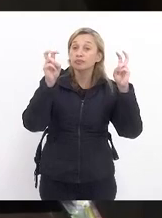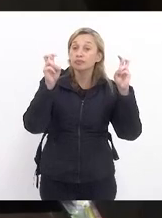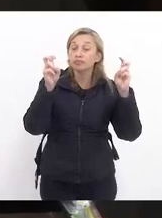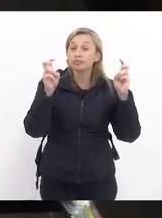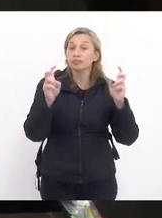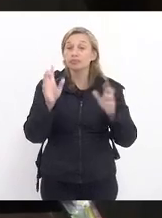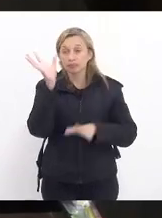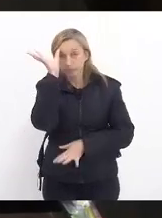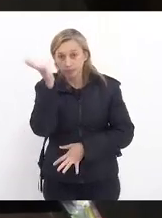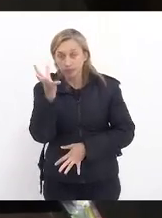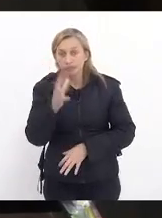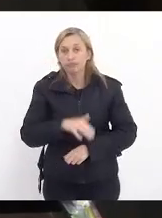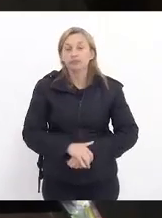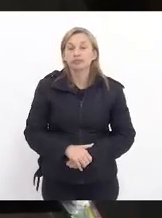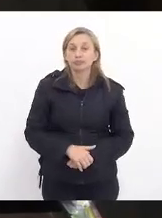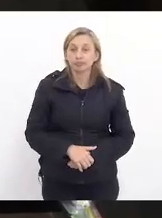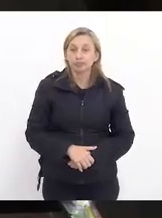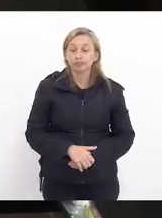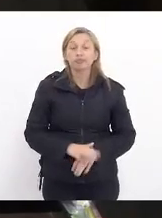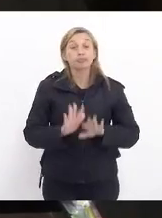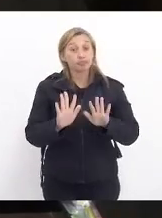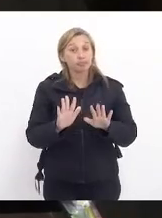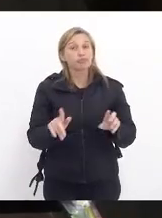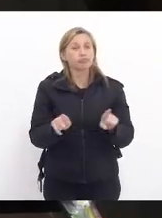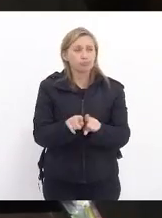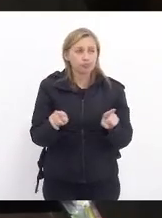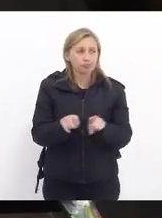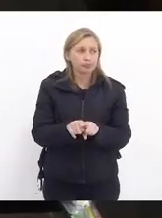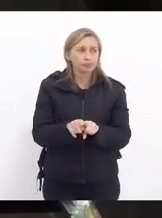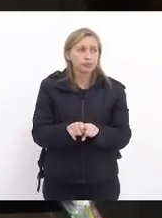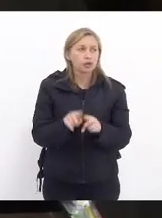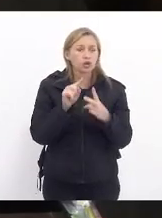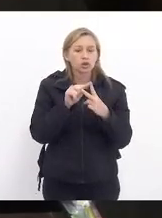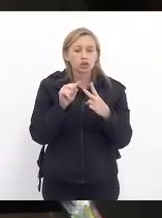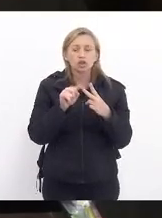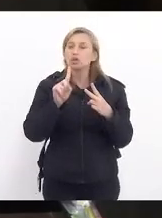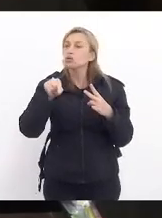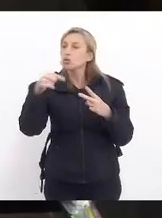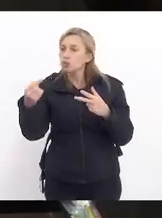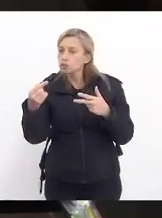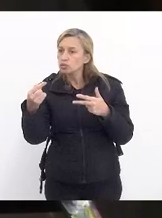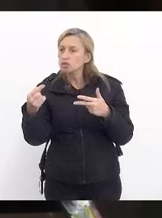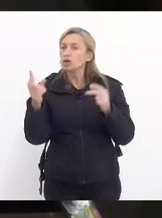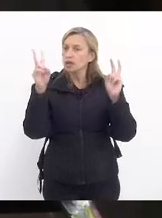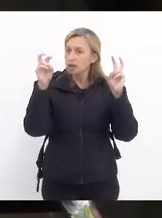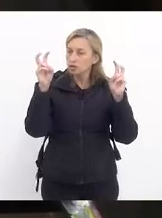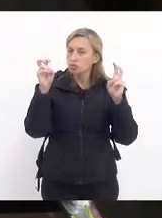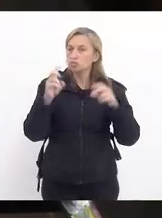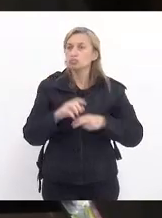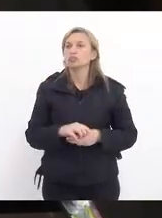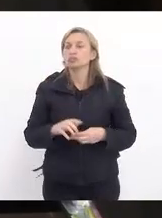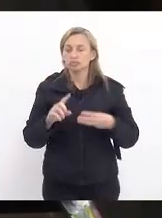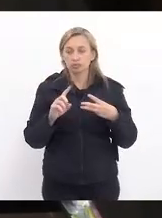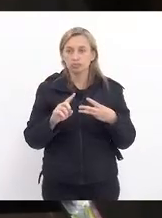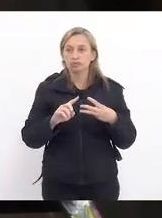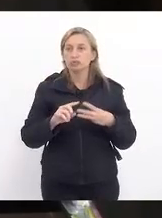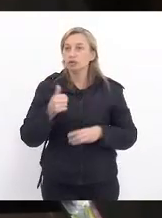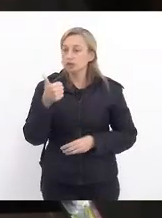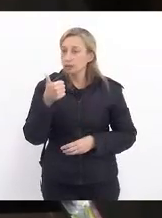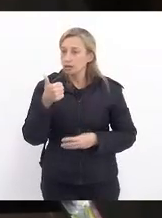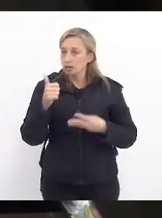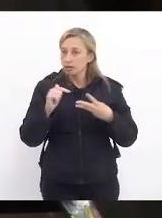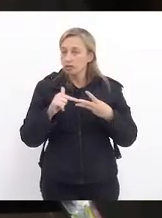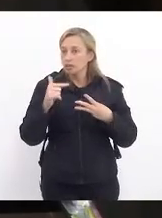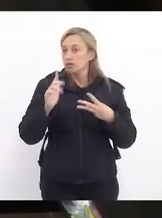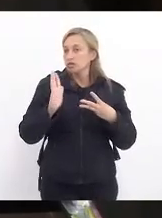superada e mais a também duas outras questões a primeira